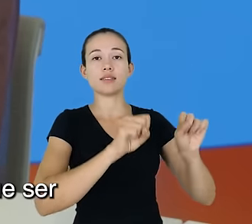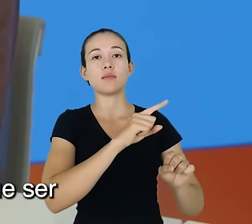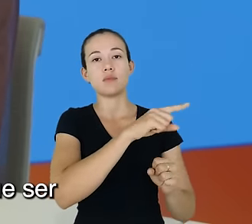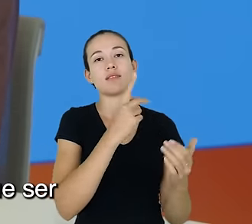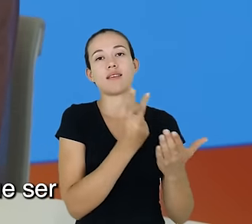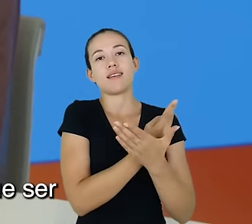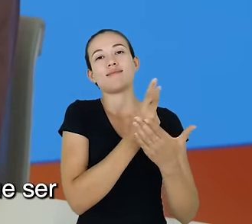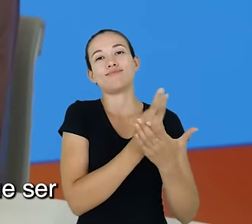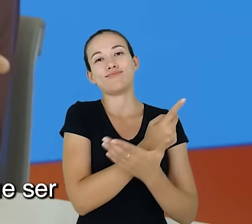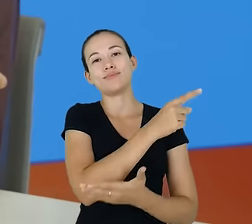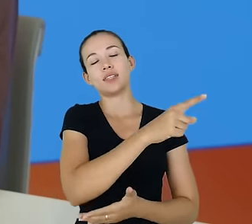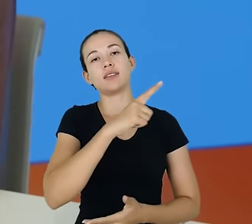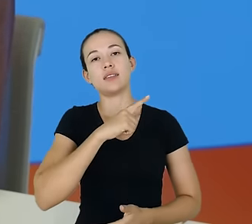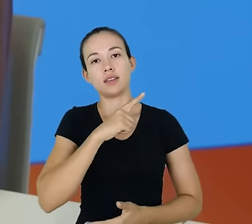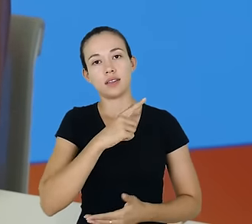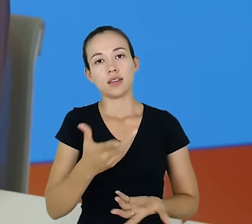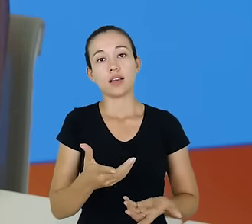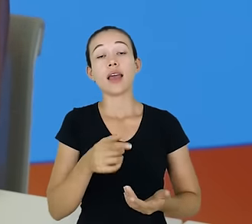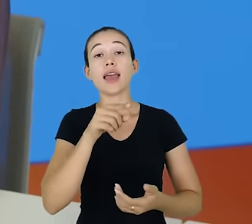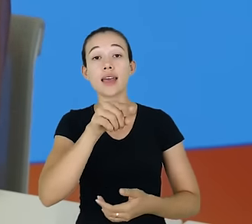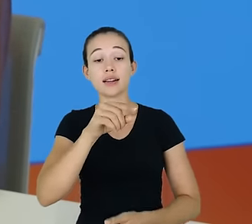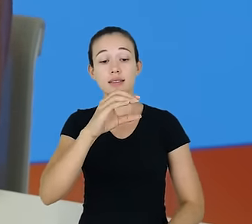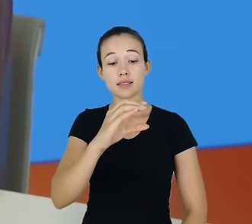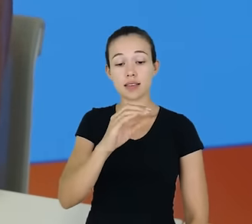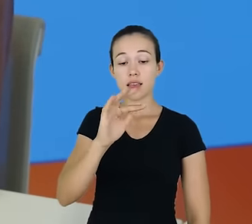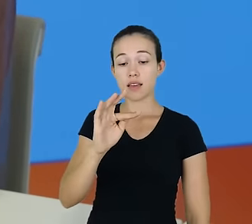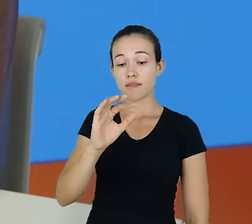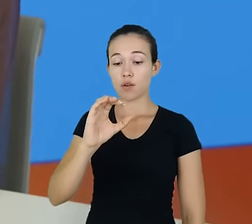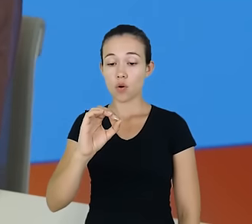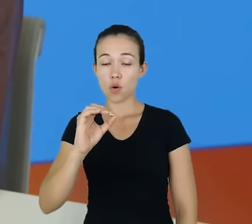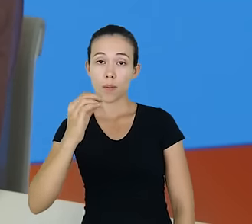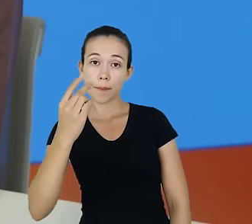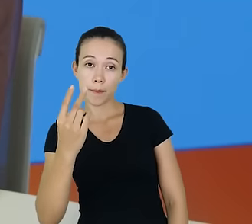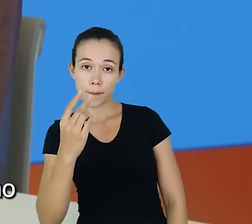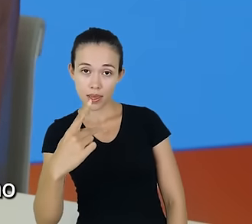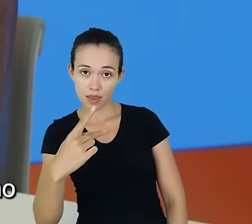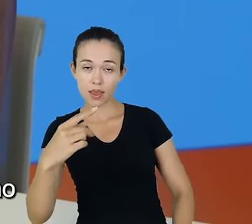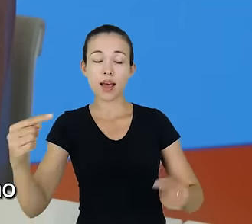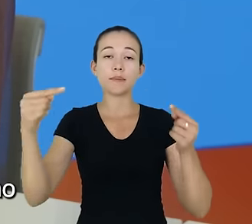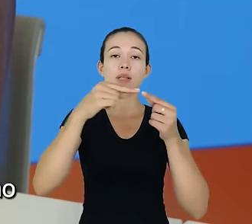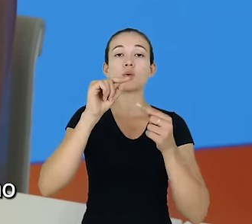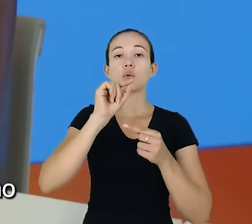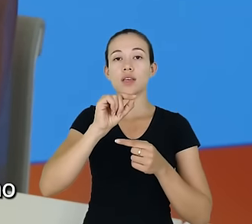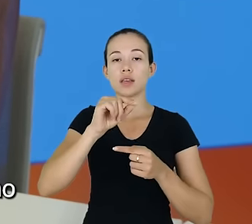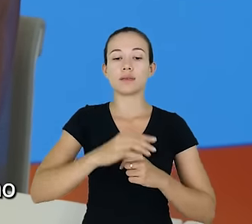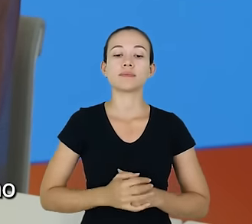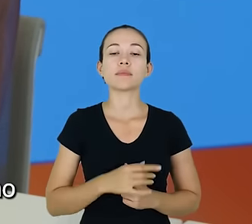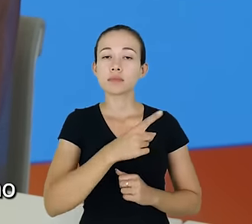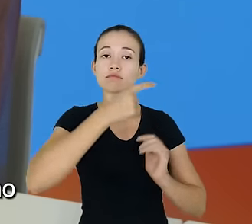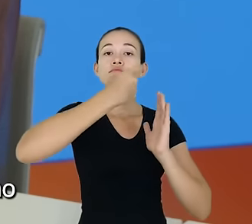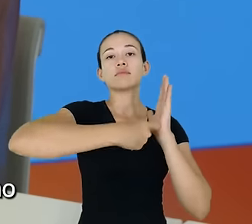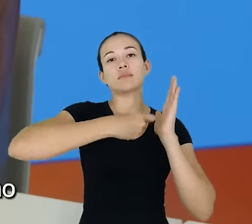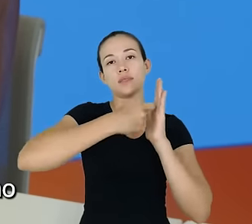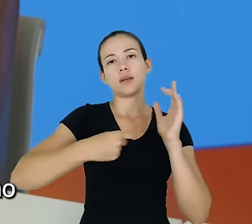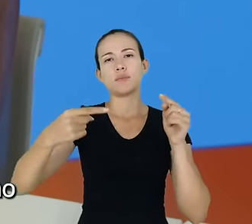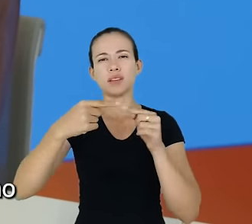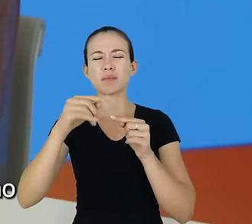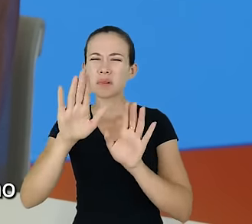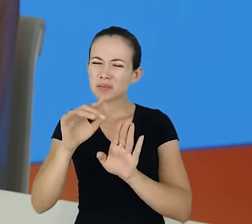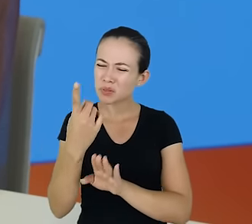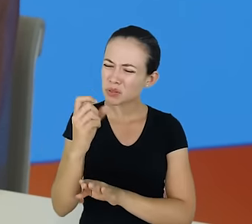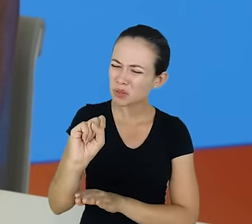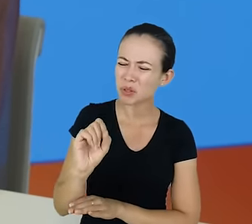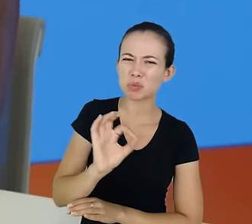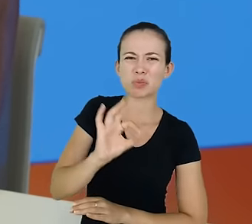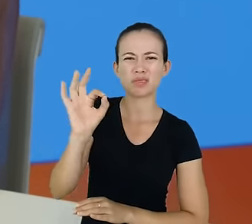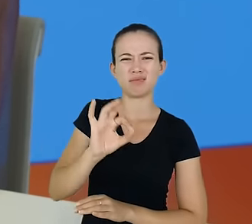com uma cfop que tem que ser de substituição tributária né e o 18% é muito estranho porque não pode ter 18% no meio